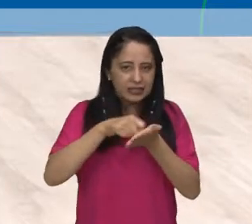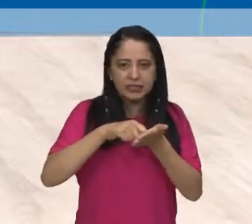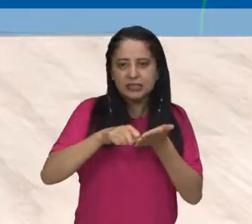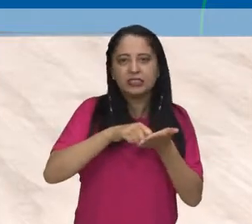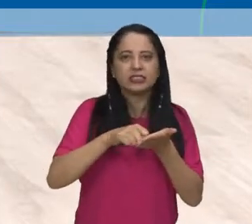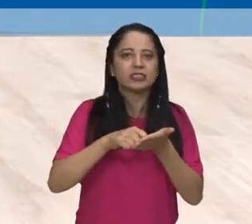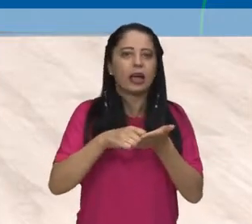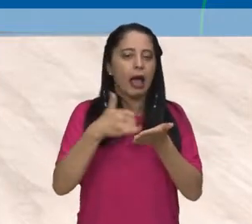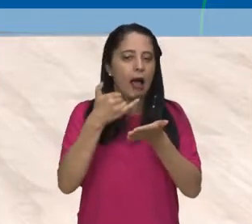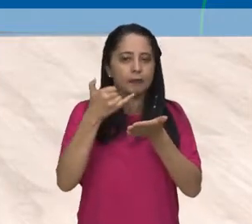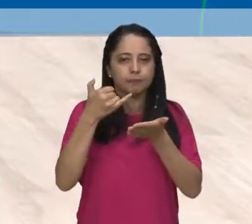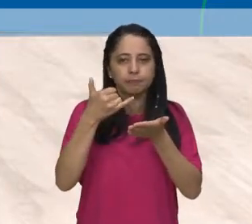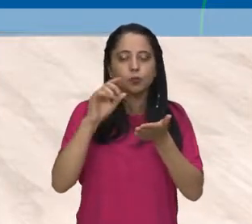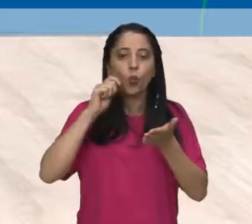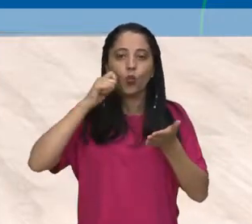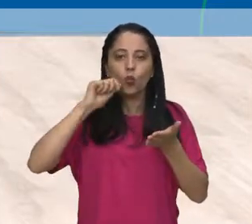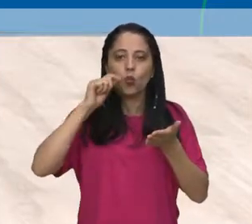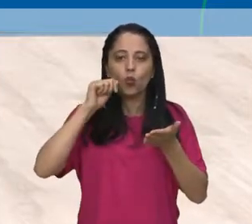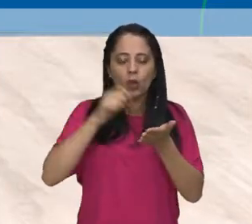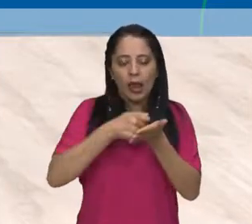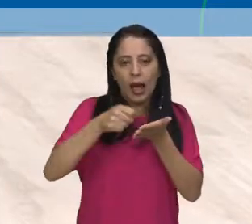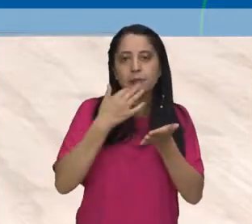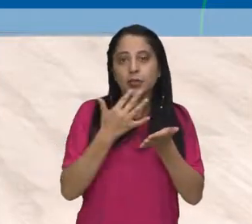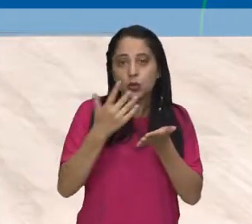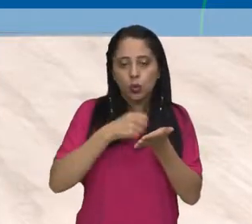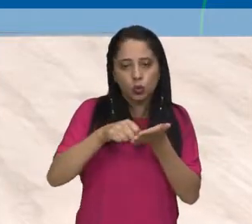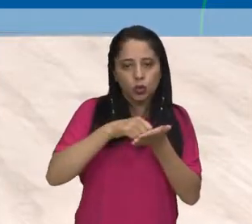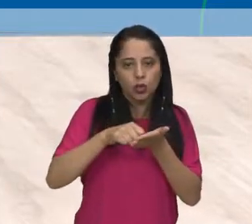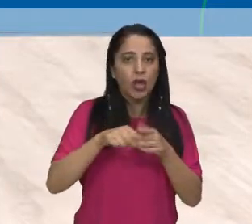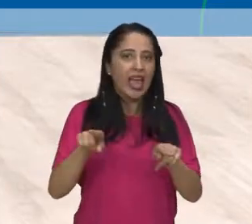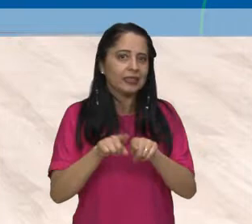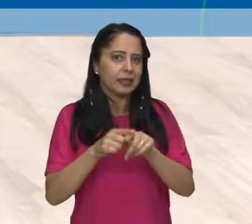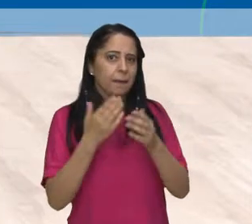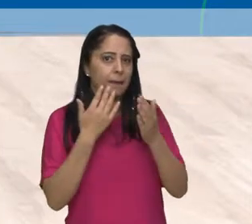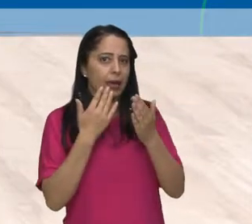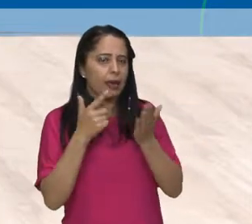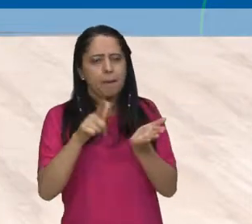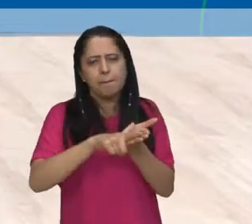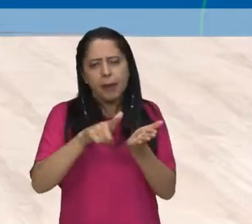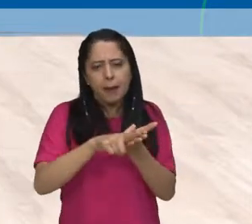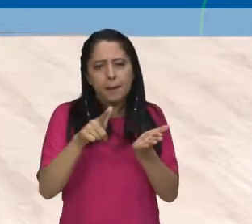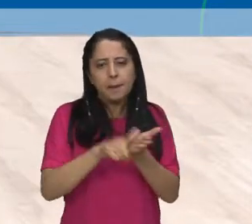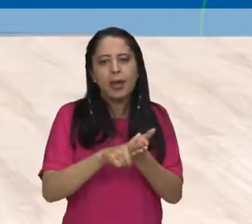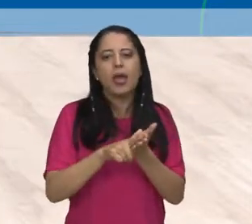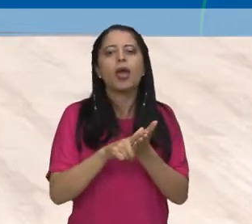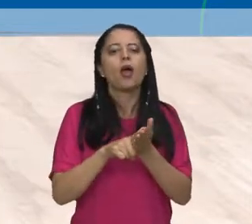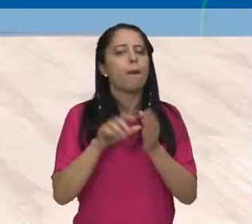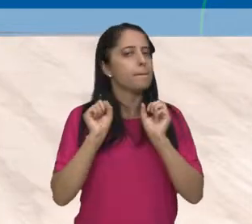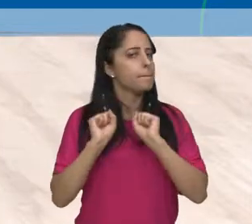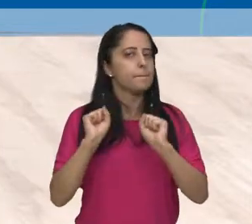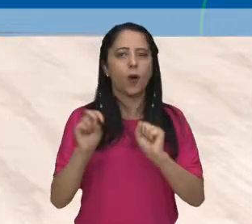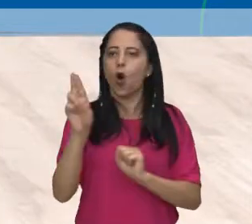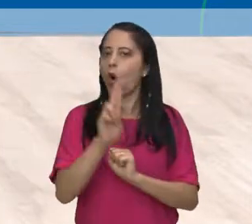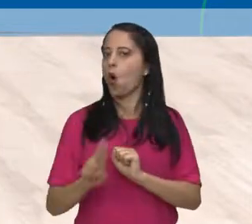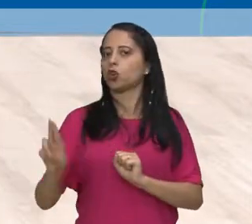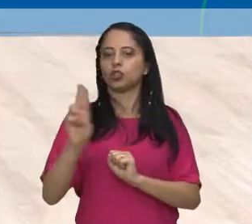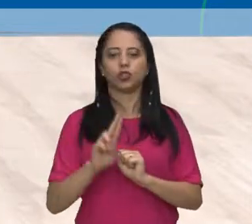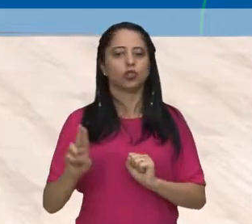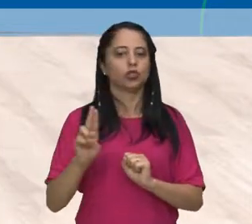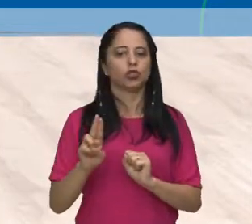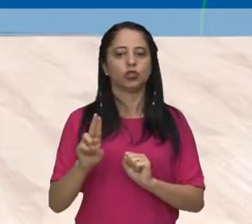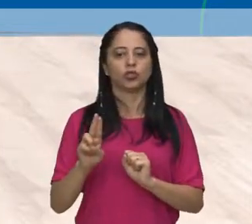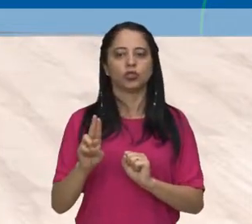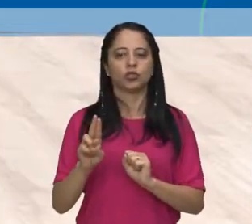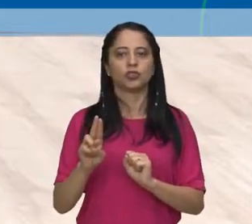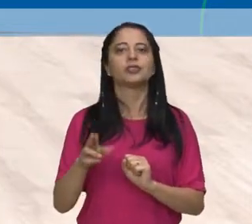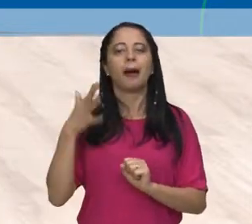giz de cera, lápis de cor e também, sabe aqueles papéis que tem de presente, às vezes que fica escondidinho? Pode usar também. Tudo o que